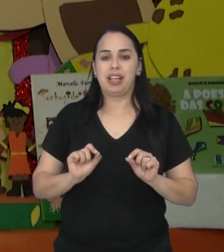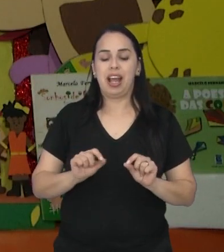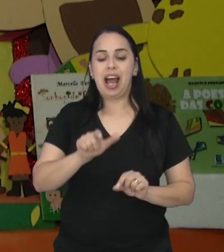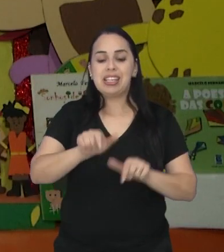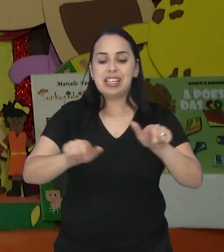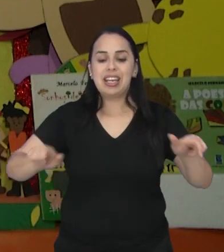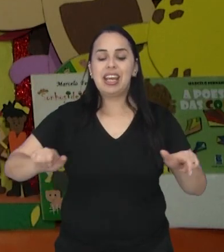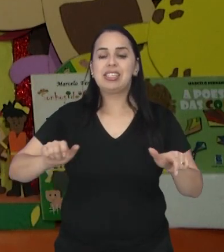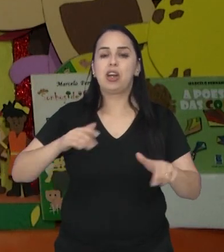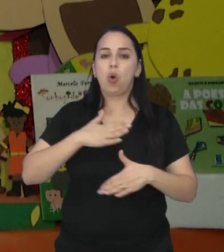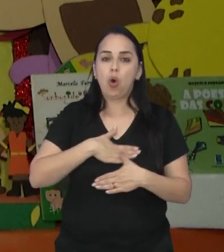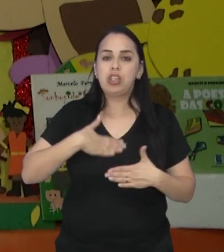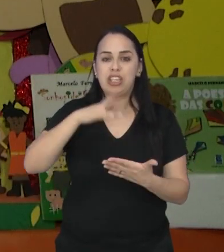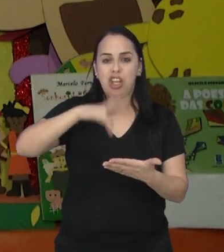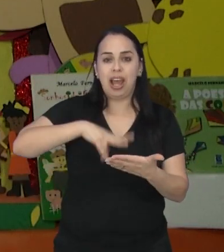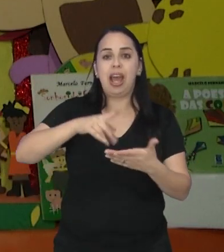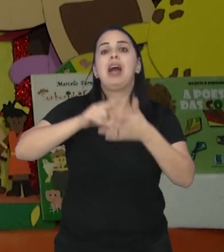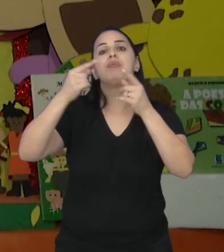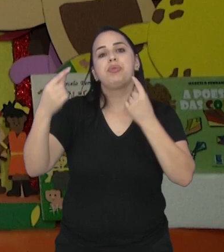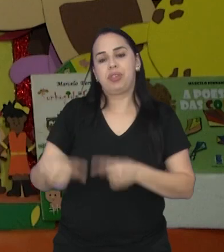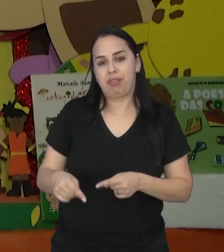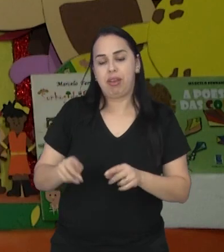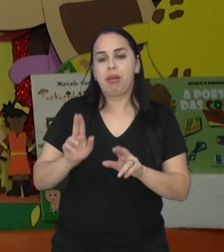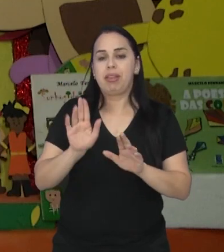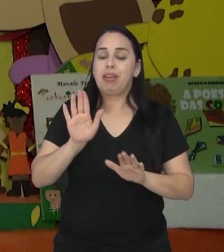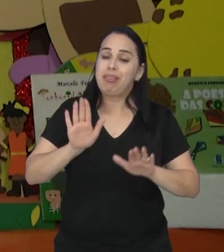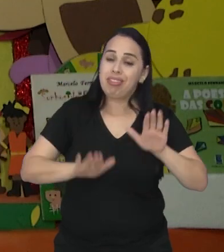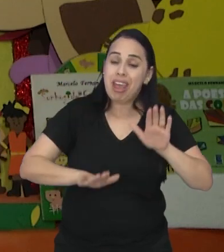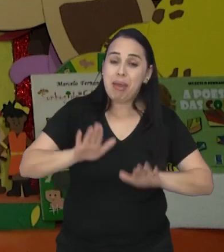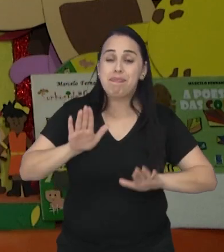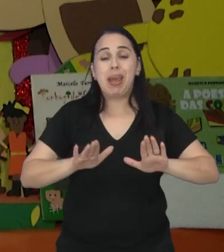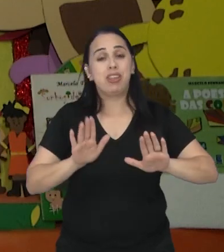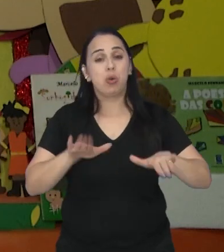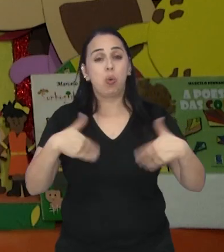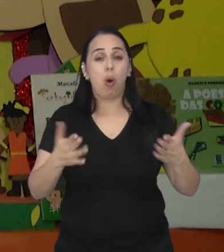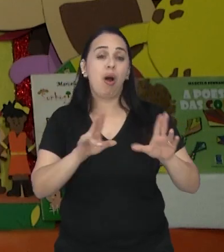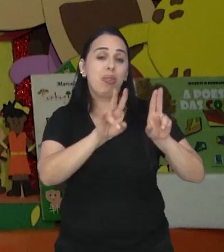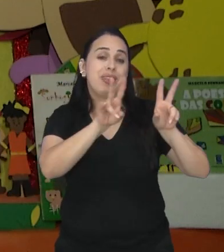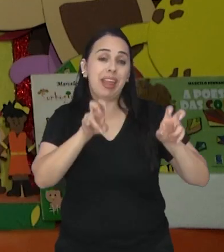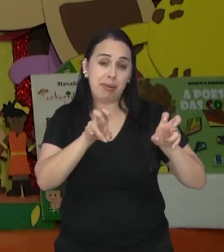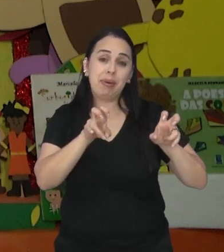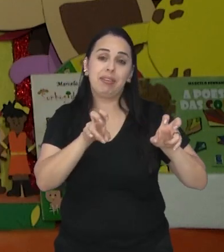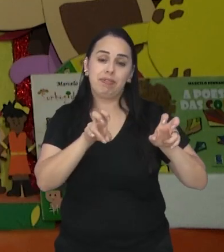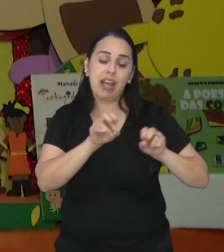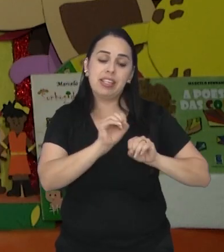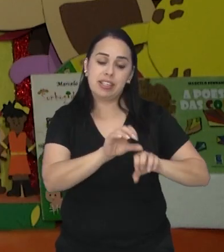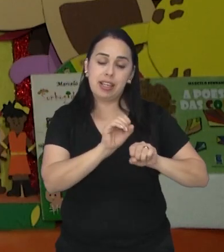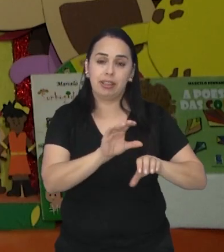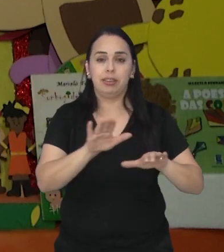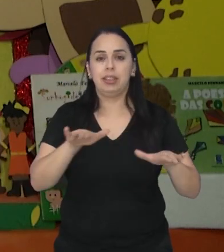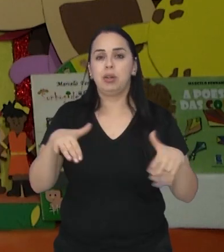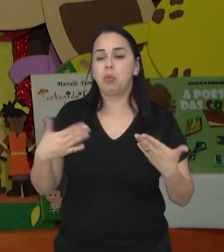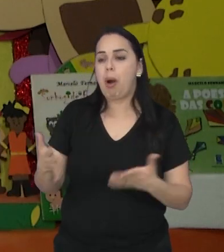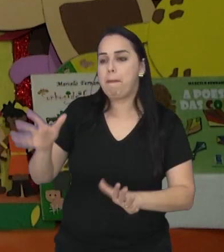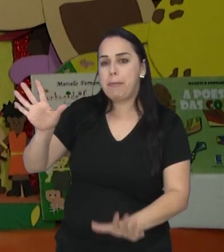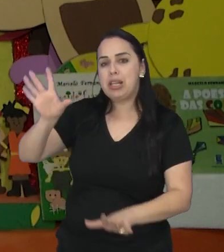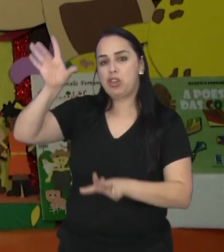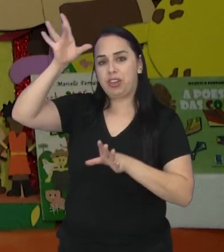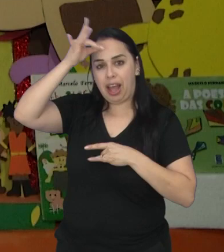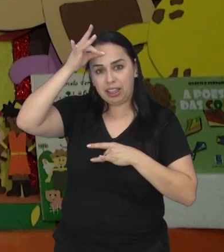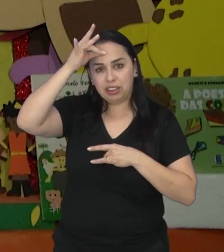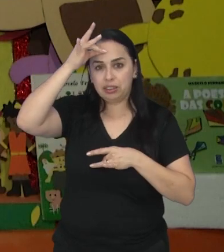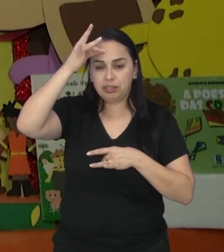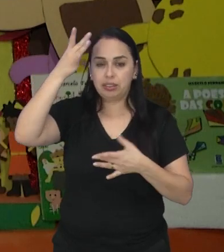criança sinta gosto pela leitura. Então, isso depende muito do tema que a gente vai trabalhar com as crianças, quais são